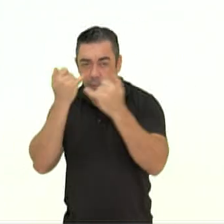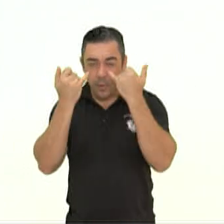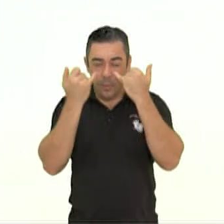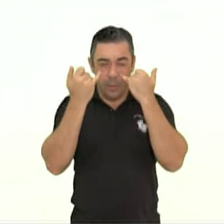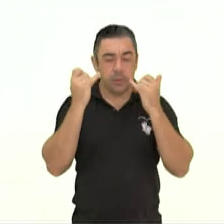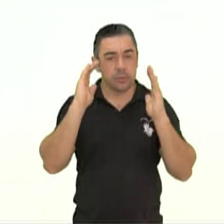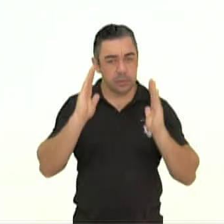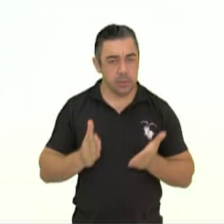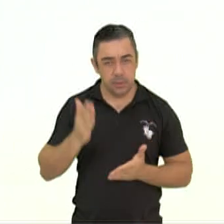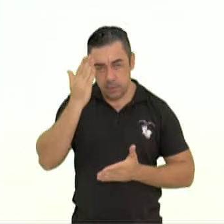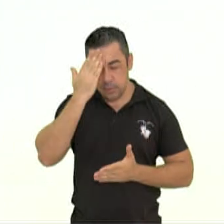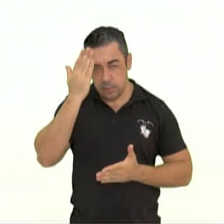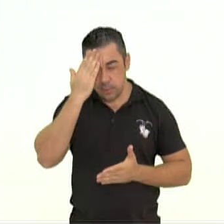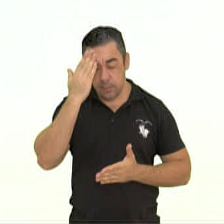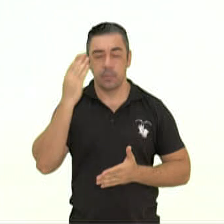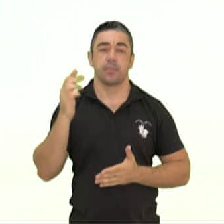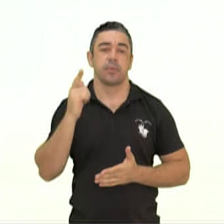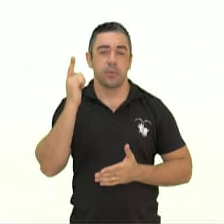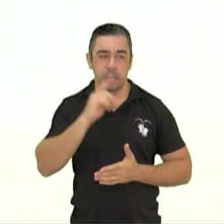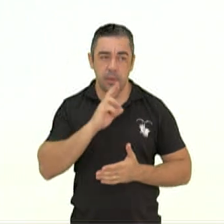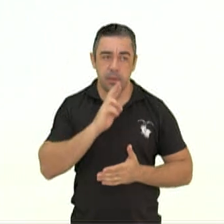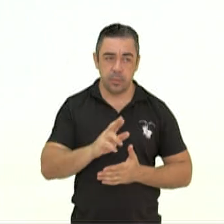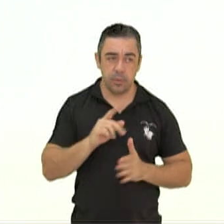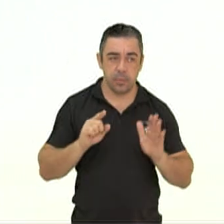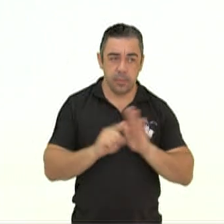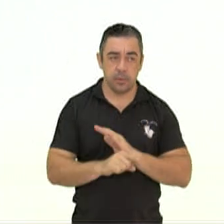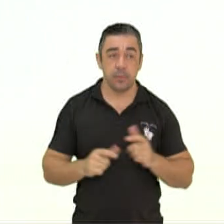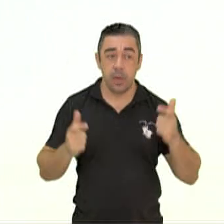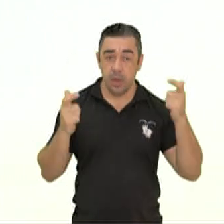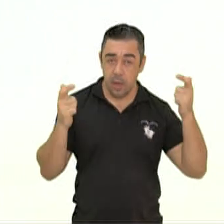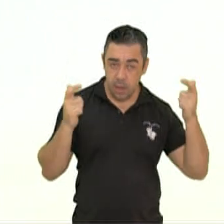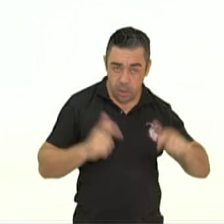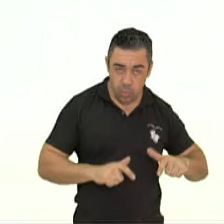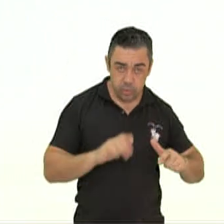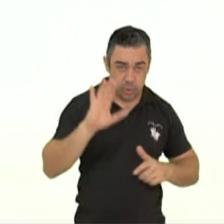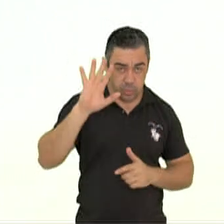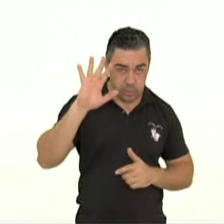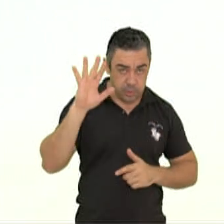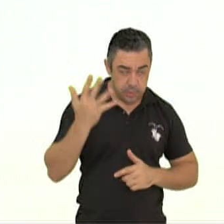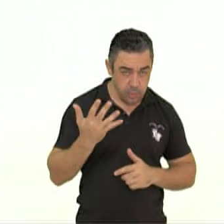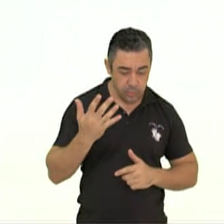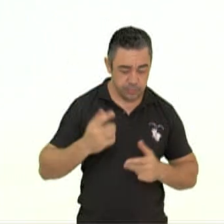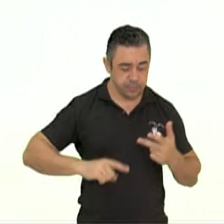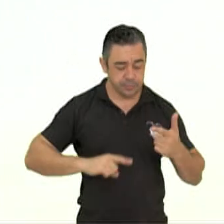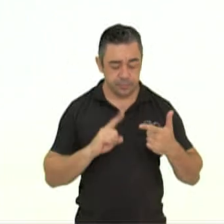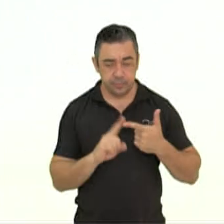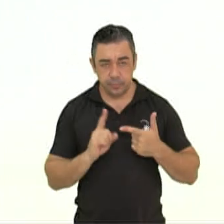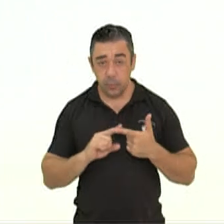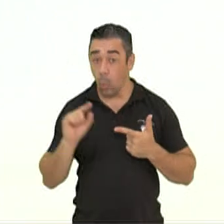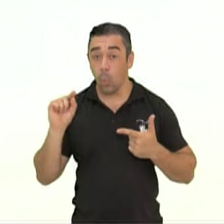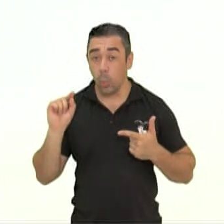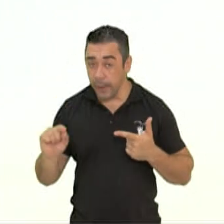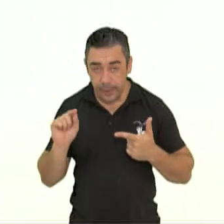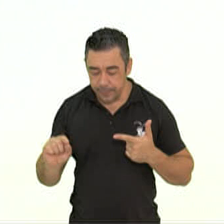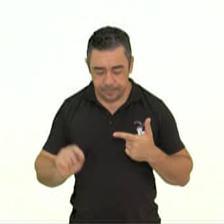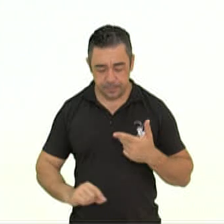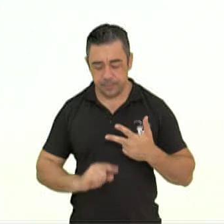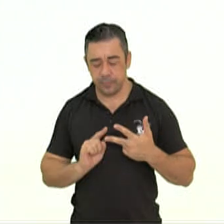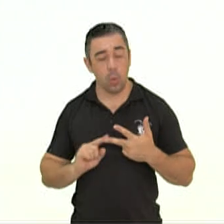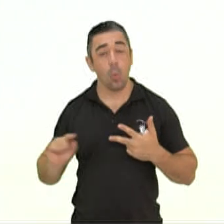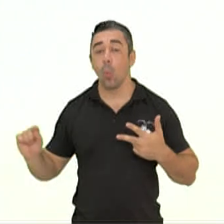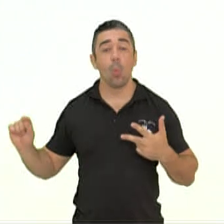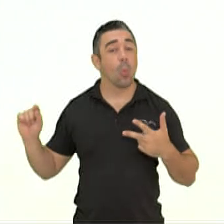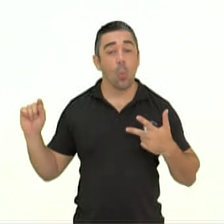necessárias para responder as seguintes perguntas: onde aconteceu o fato, com quem, o